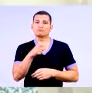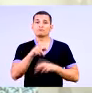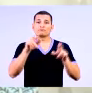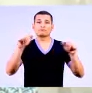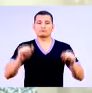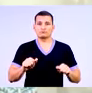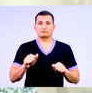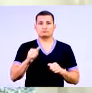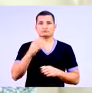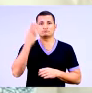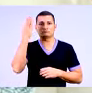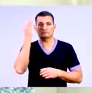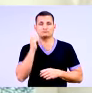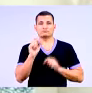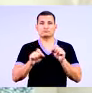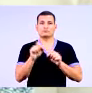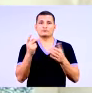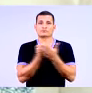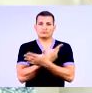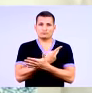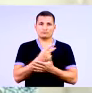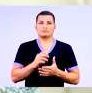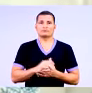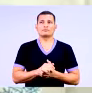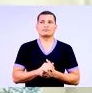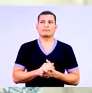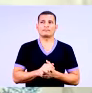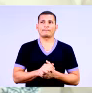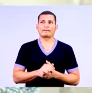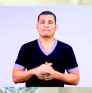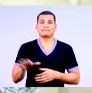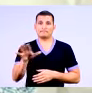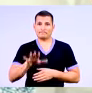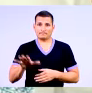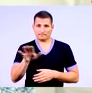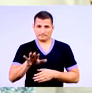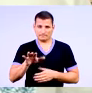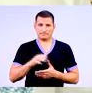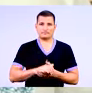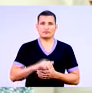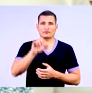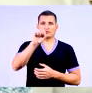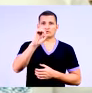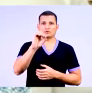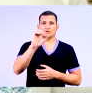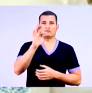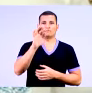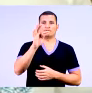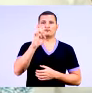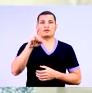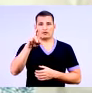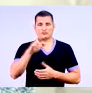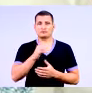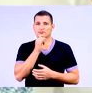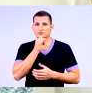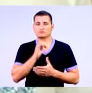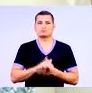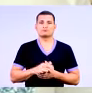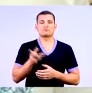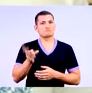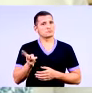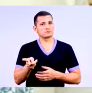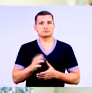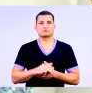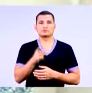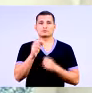ficar sabendo, né, o que realmente aconteceu. Na área de software, por exemplo, da mesma forma você